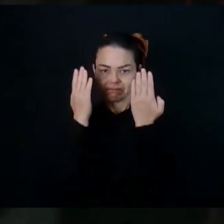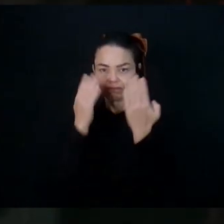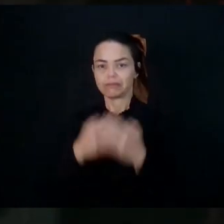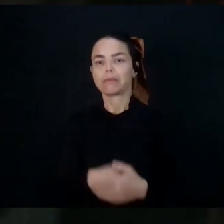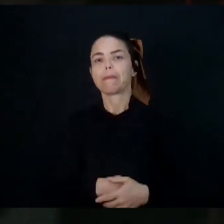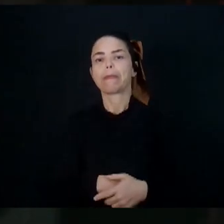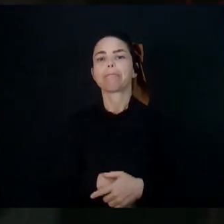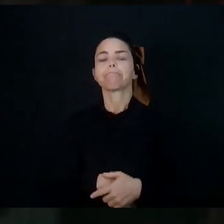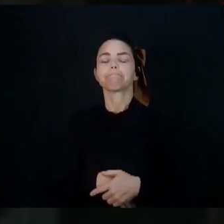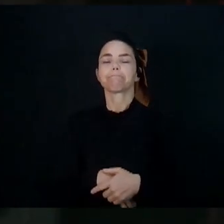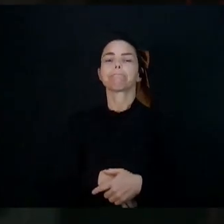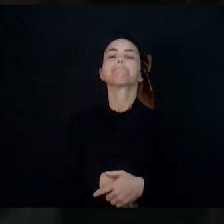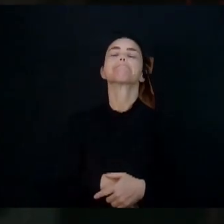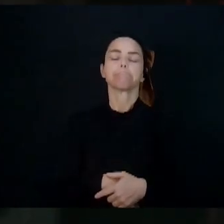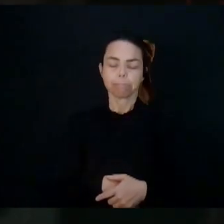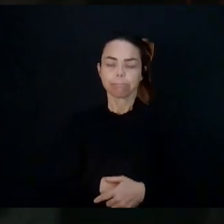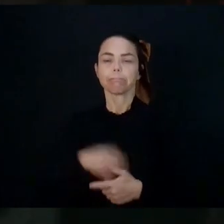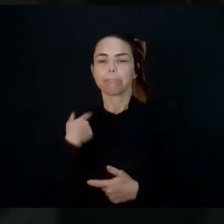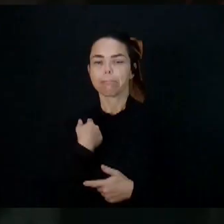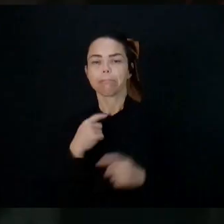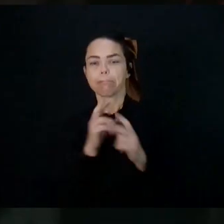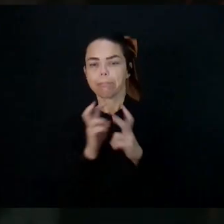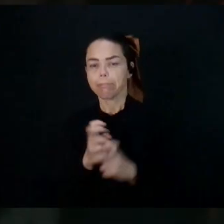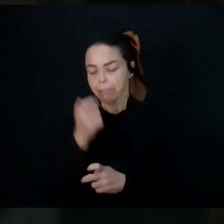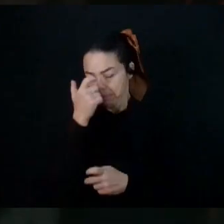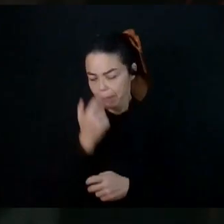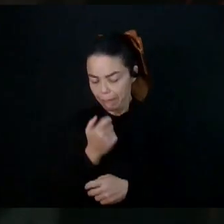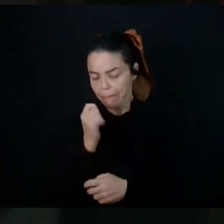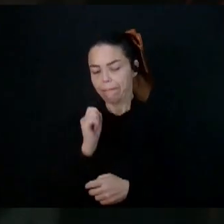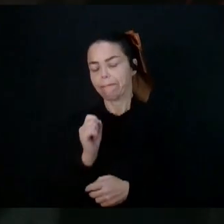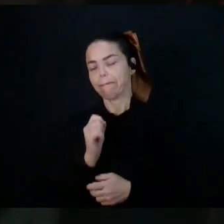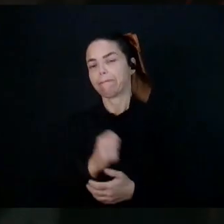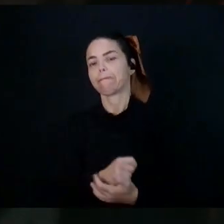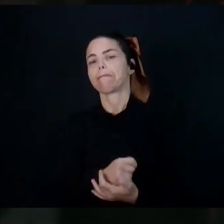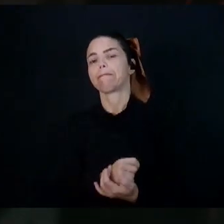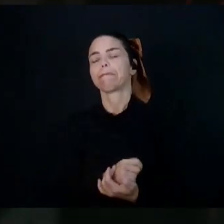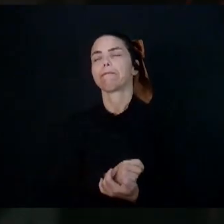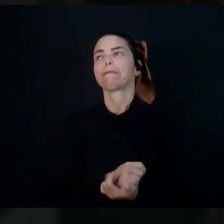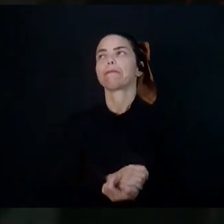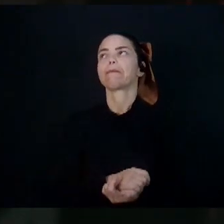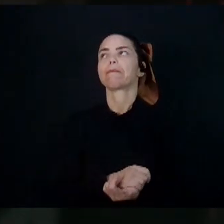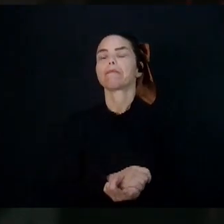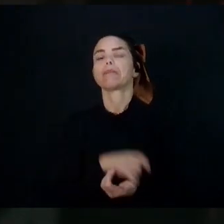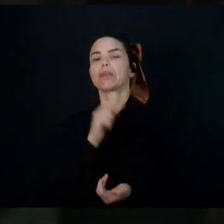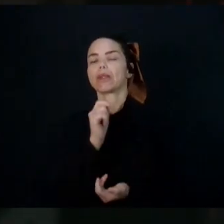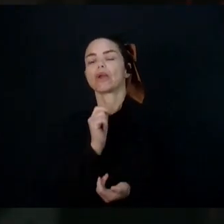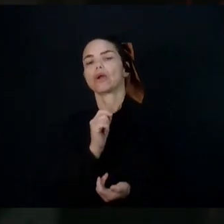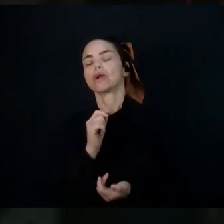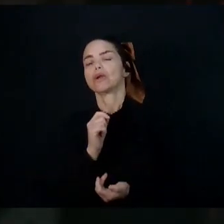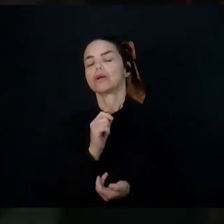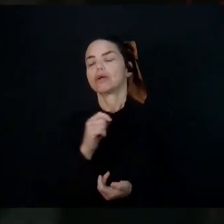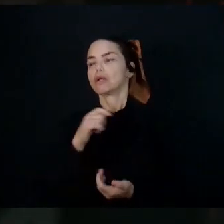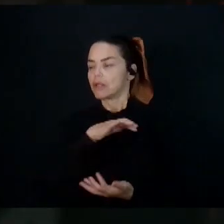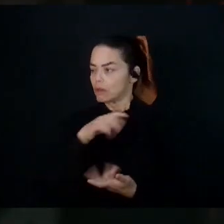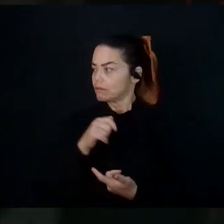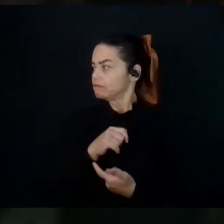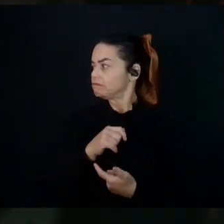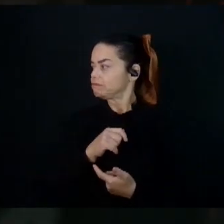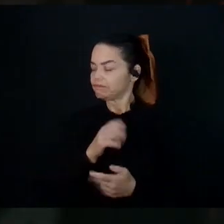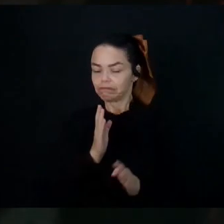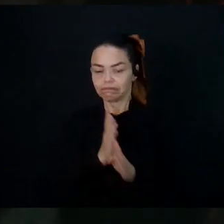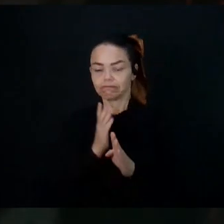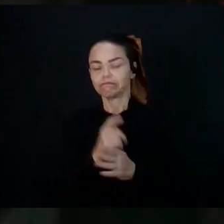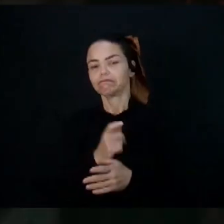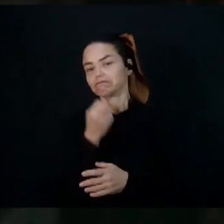uma imersão sobre quem você é, qual que é, o que você está fazendo aqui nesse mundo, tenta descobrir, isso é muito